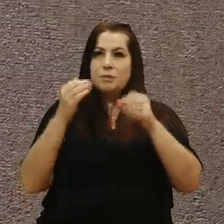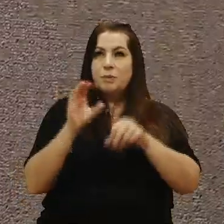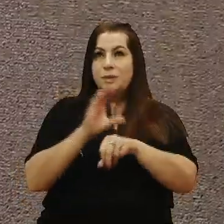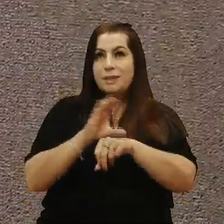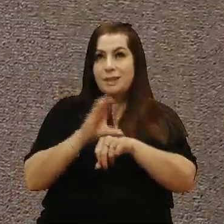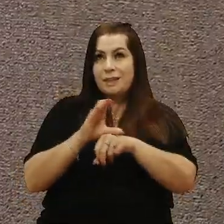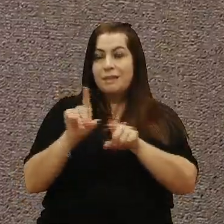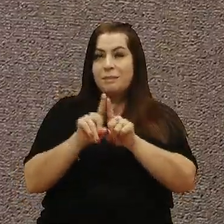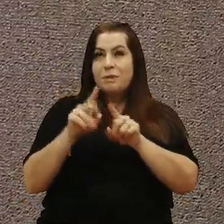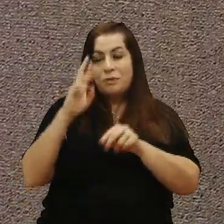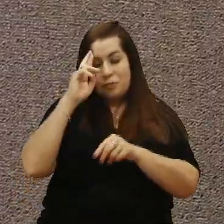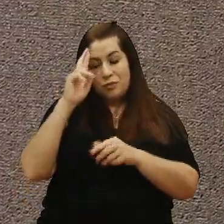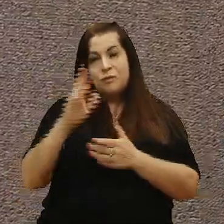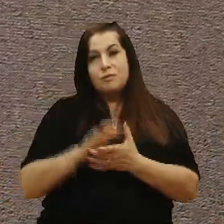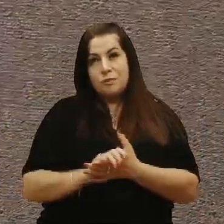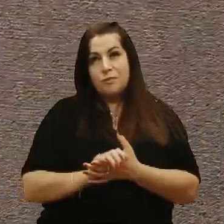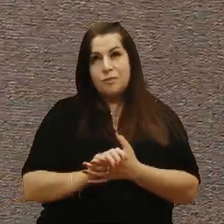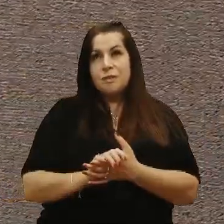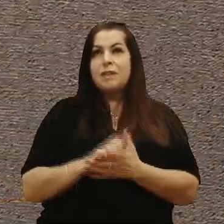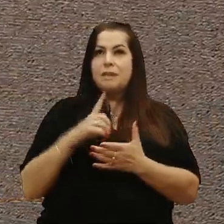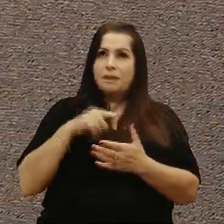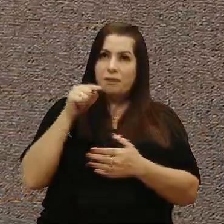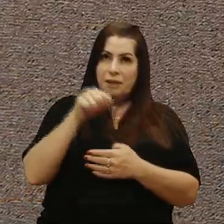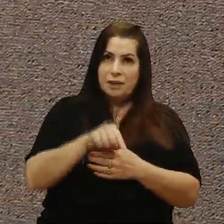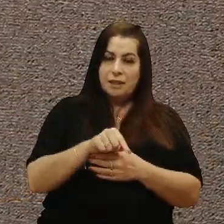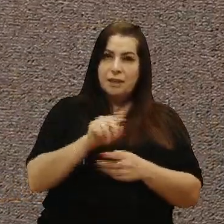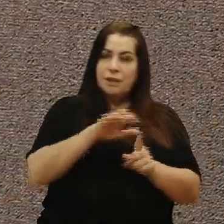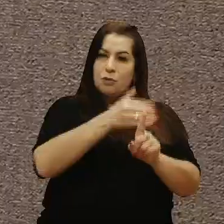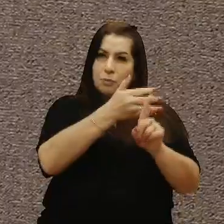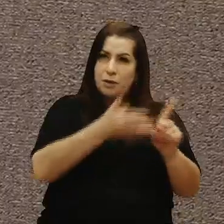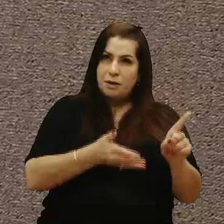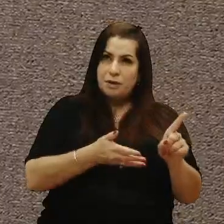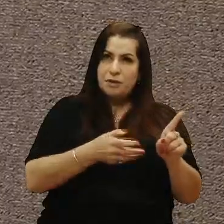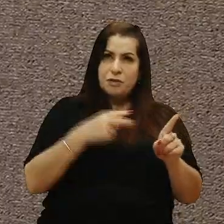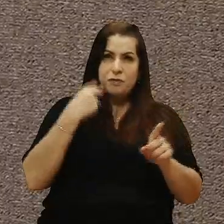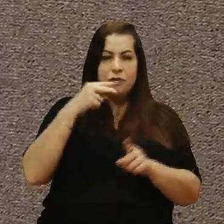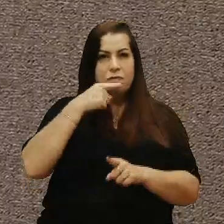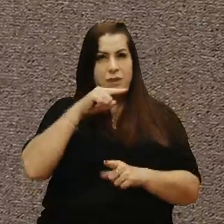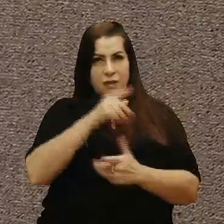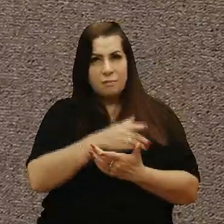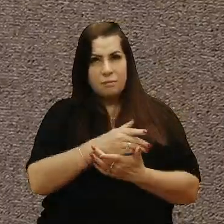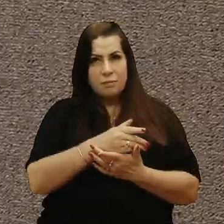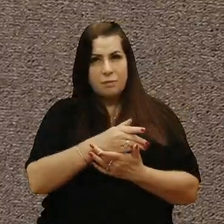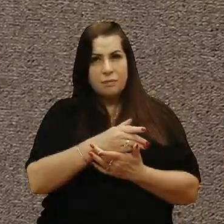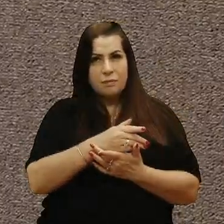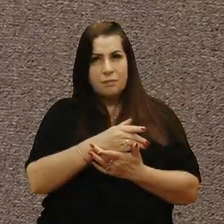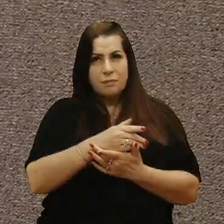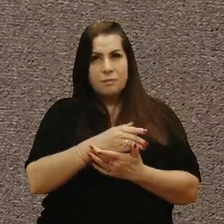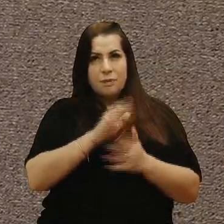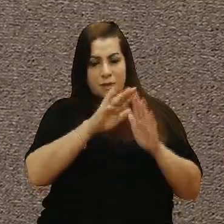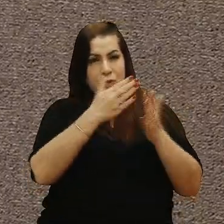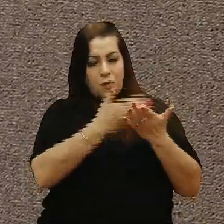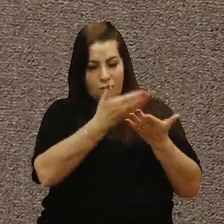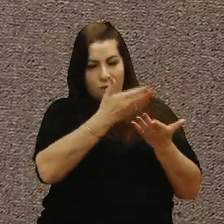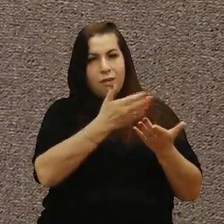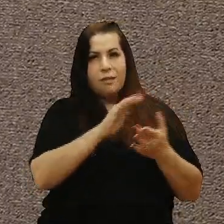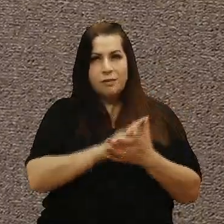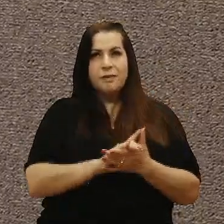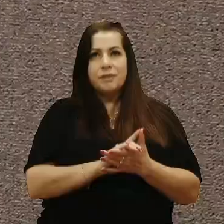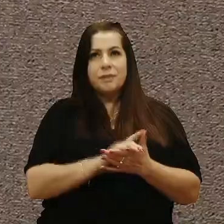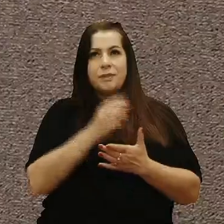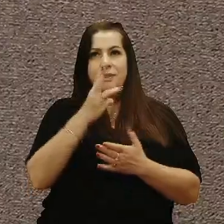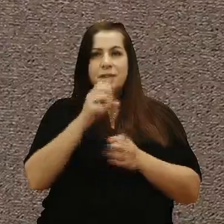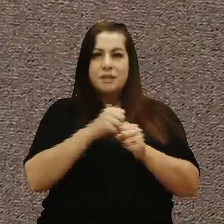com a diretora. E a gente já teve aqui, né, a homenagem, vereador Caleb, para a escola, efetivamente, né, dos